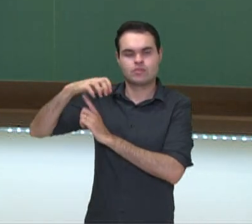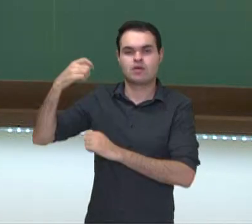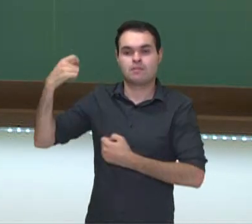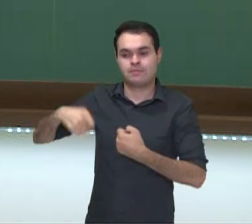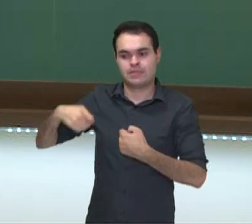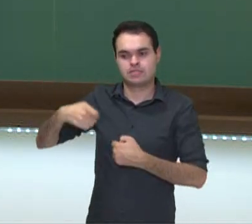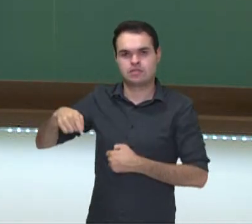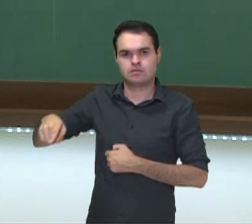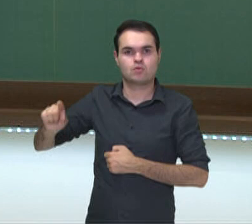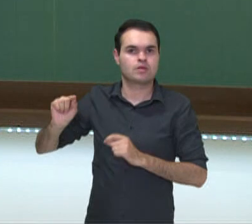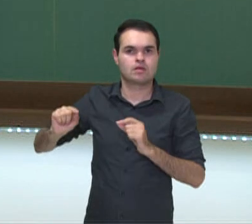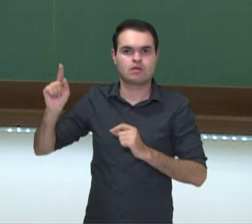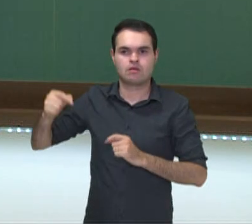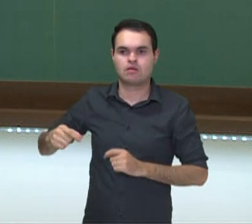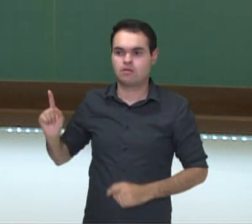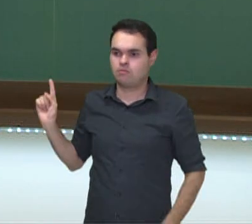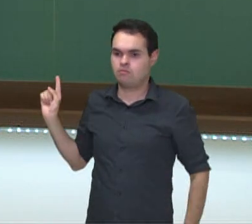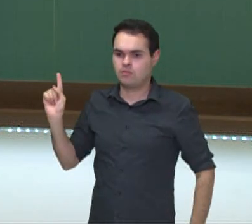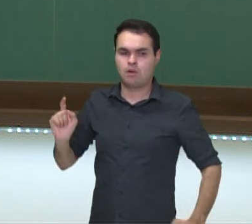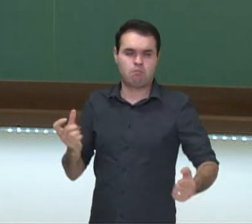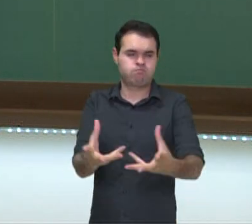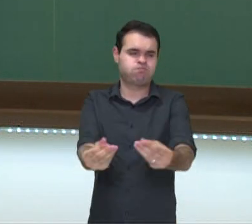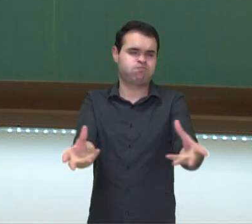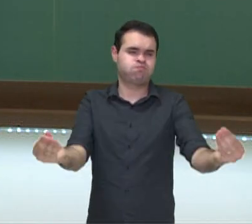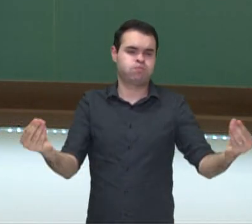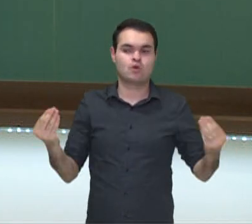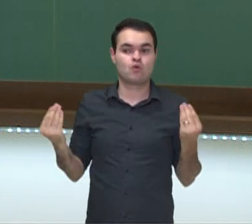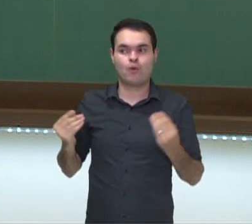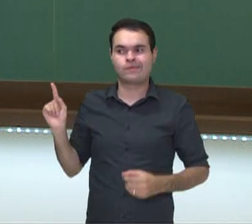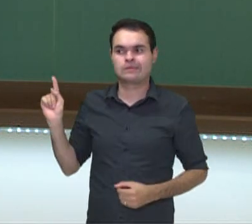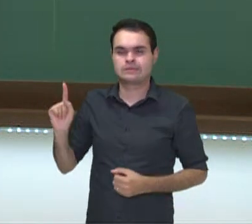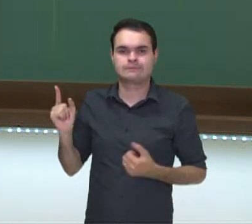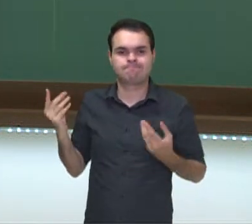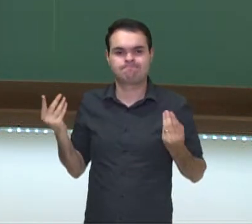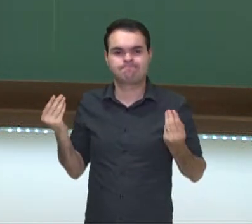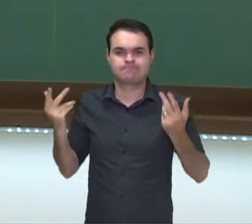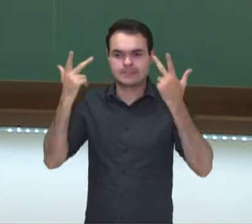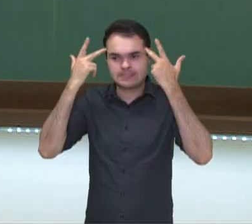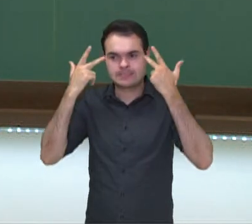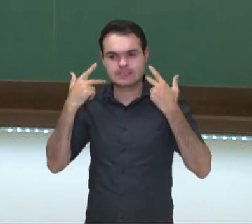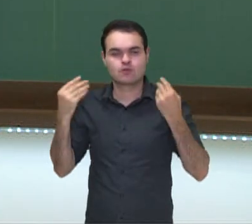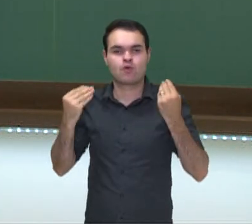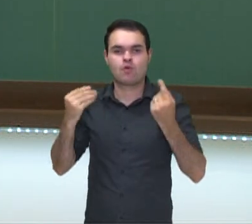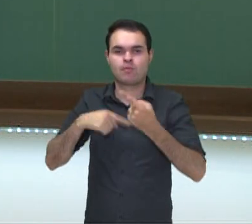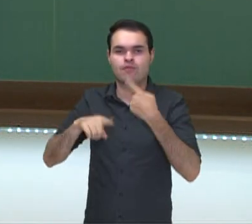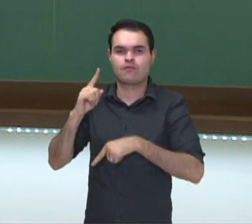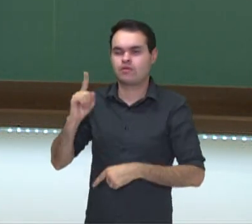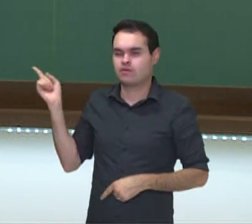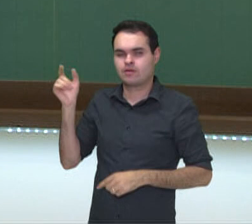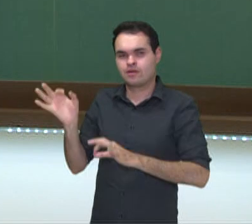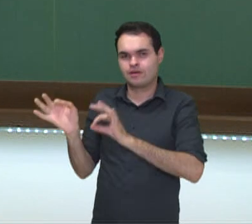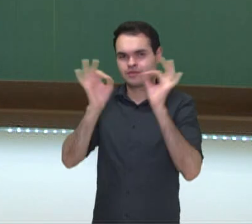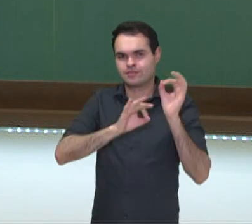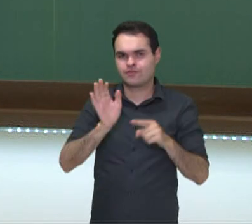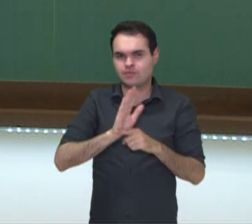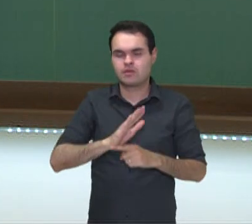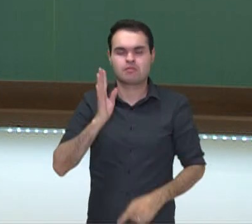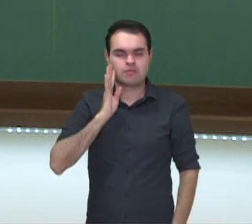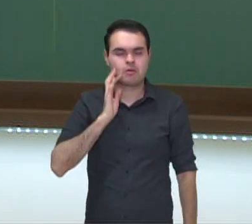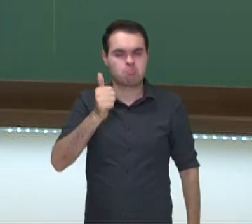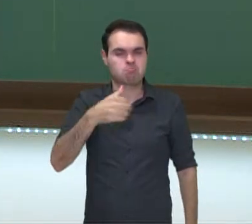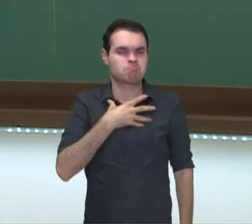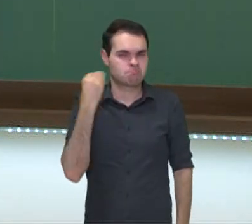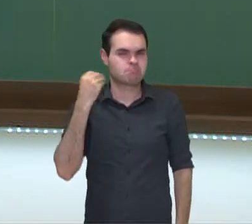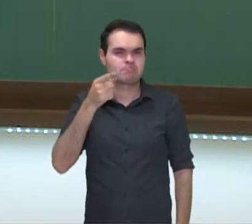muito grande de pessoas. Como é que ele faz, então, para superar essas dificuldades? Vejam um filme lá, que é muito bacana, eu